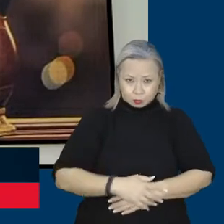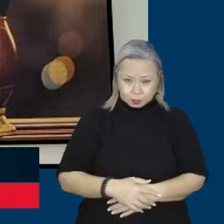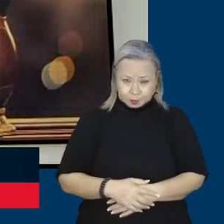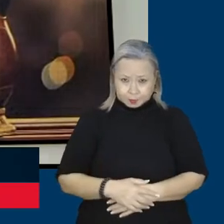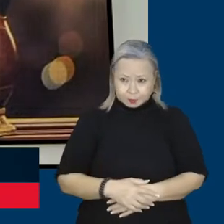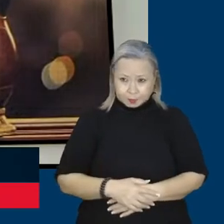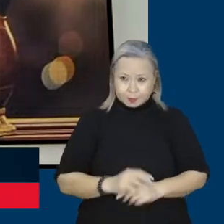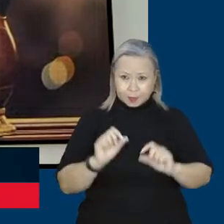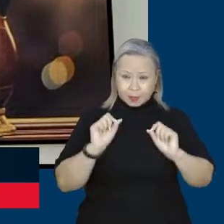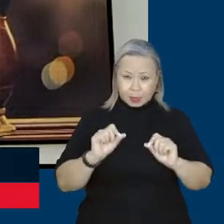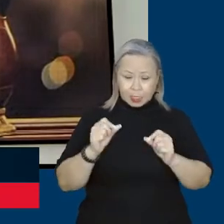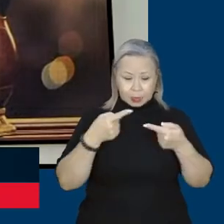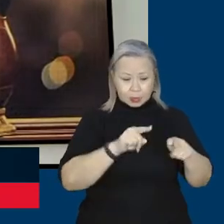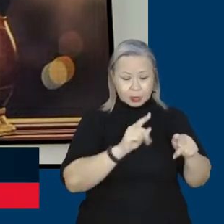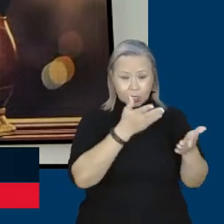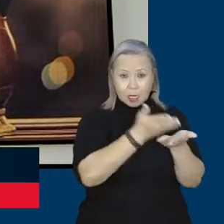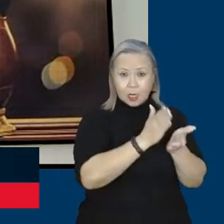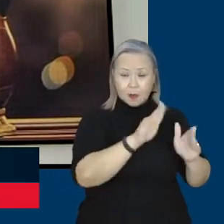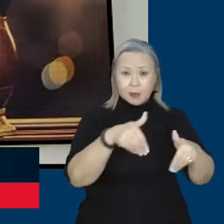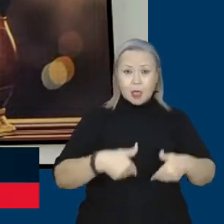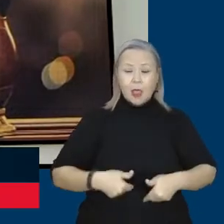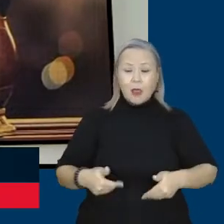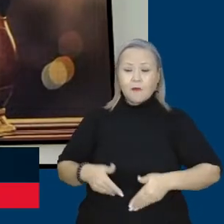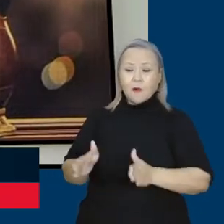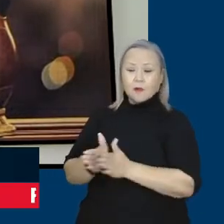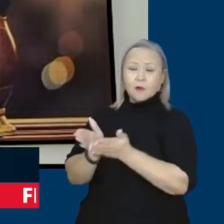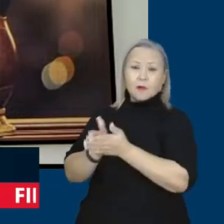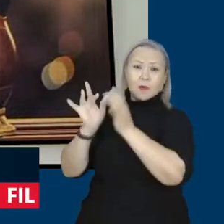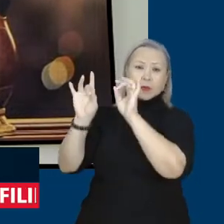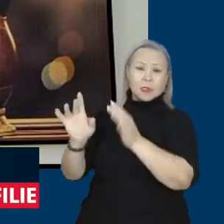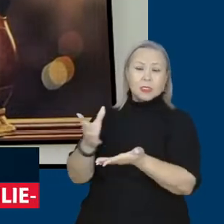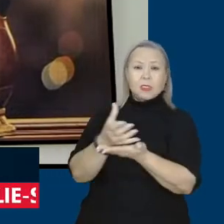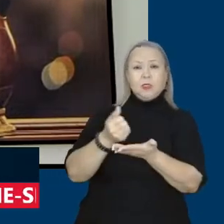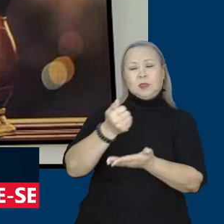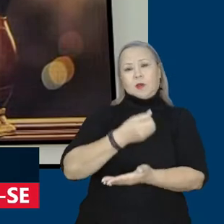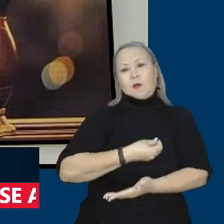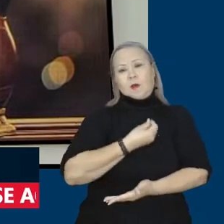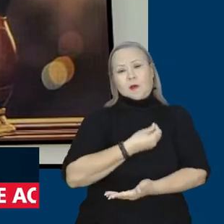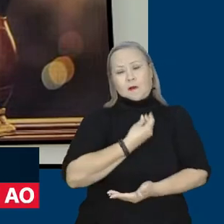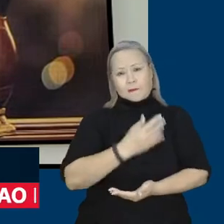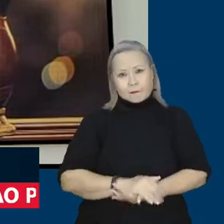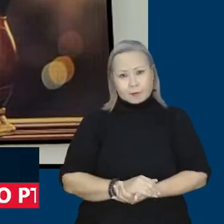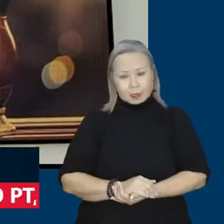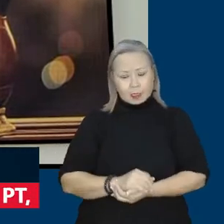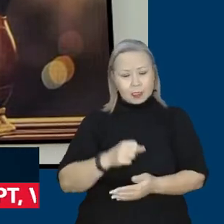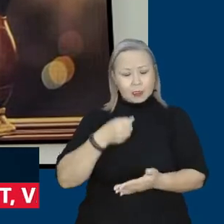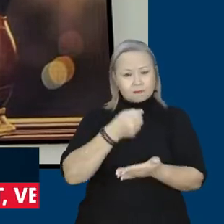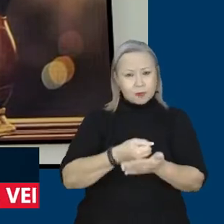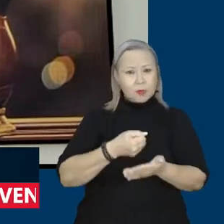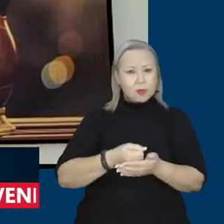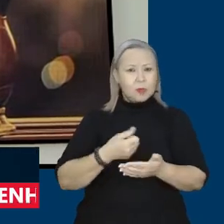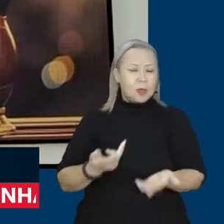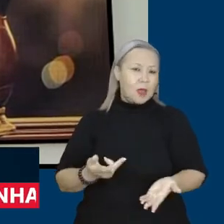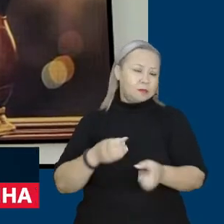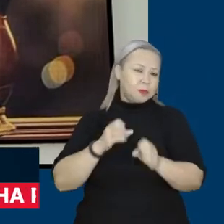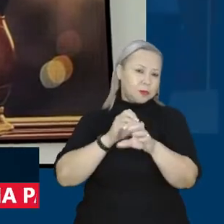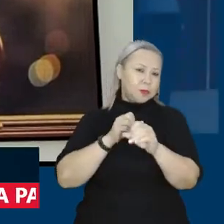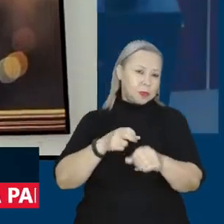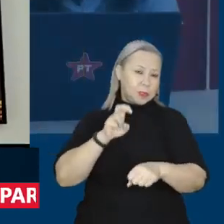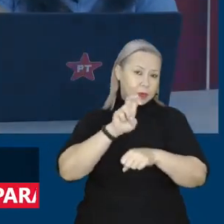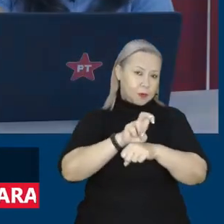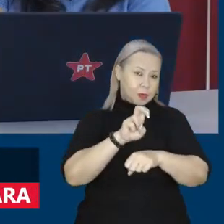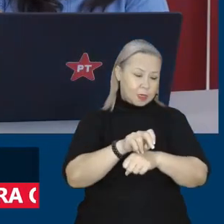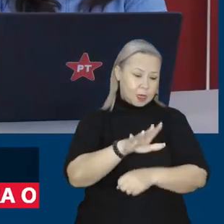de combater a fome e a miséria salvar vidas enfim olhar para educação para creche para tudo aquilo que eu